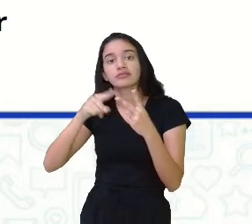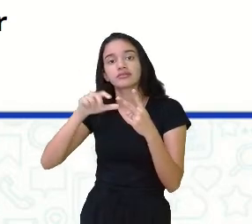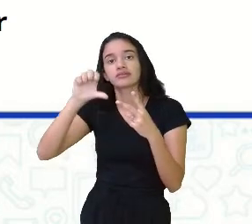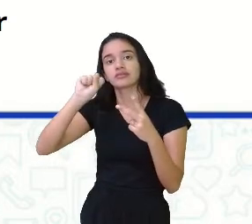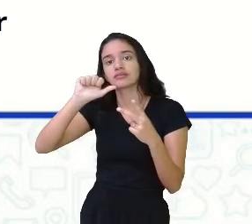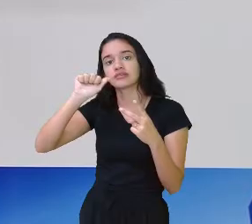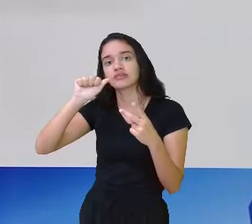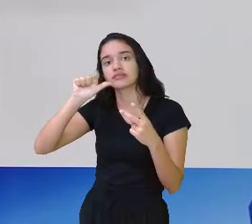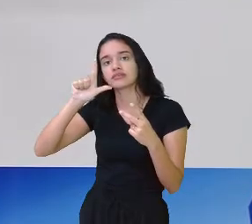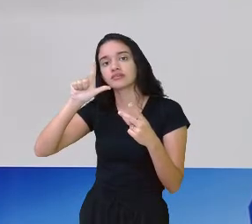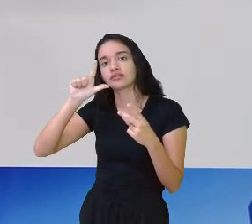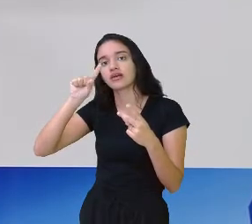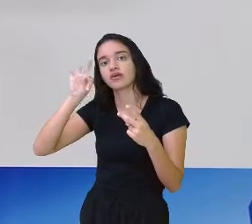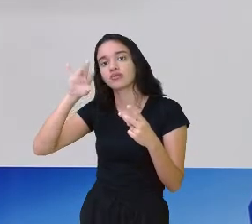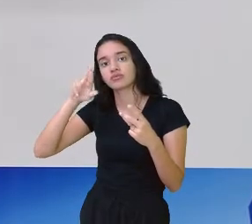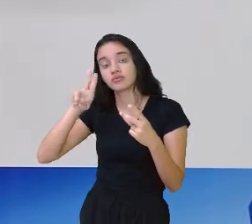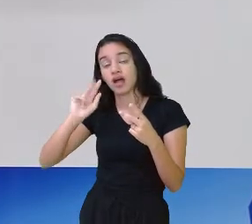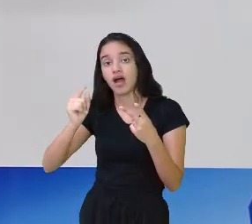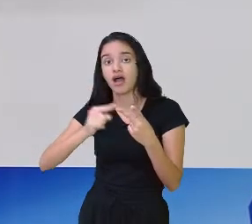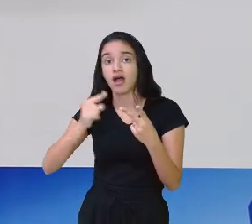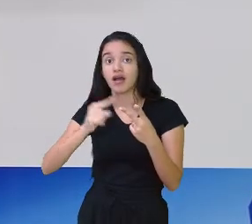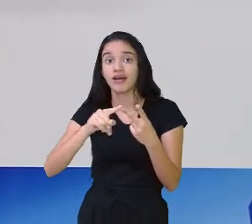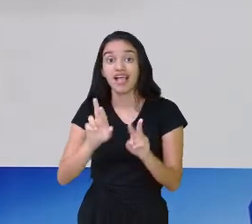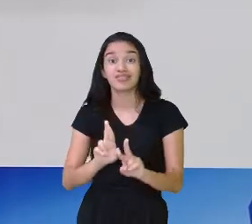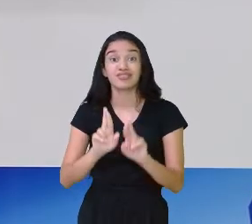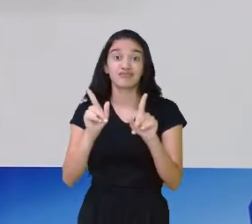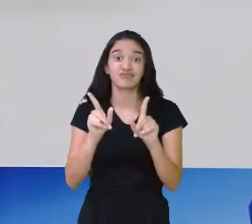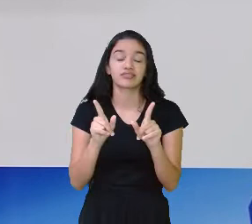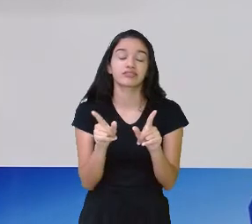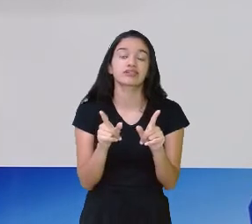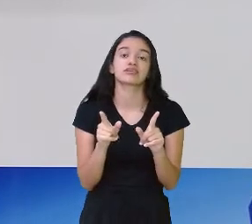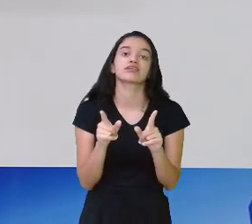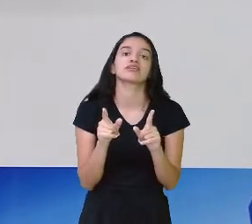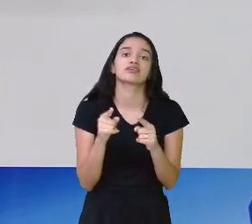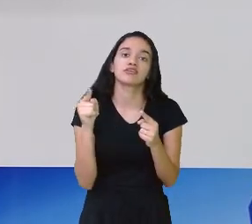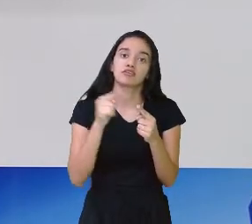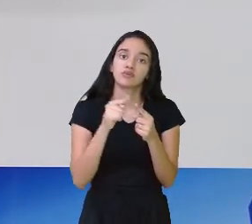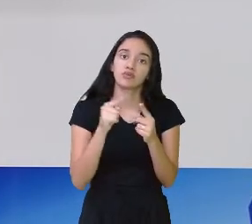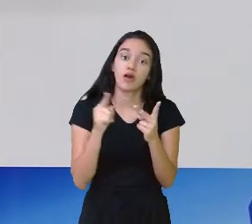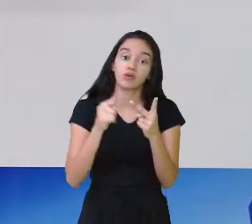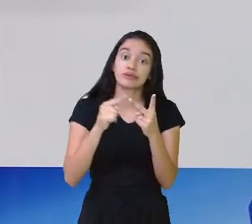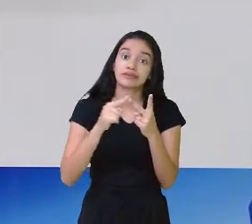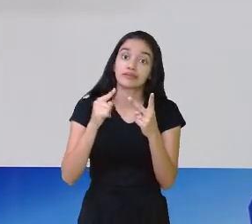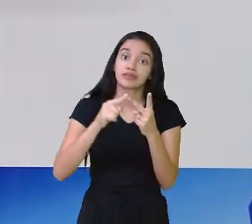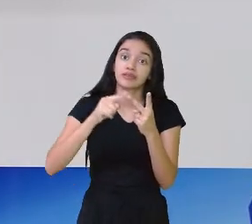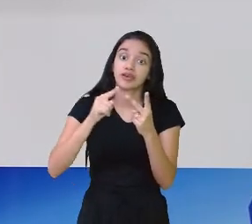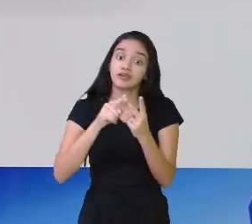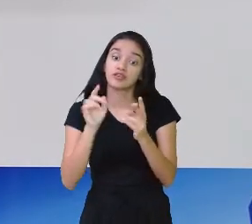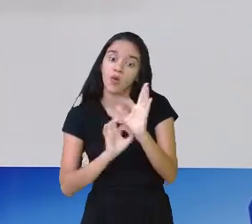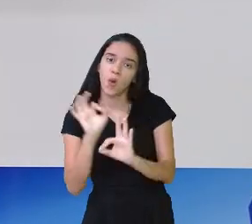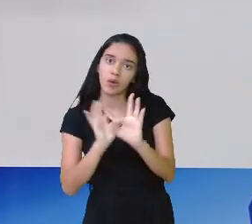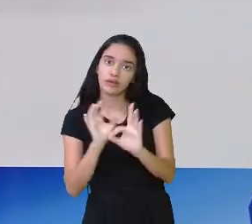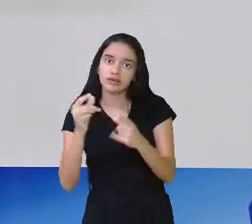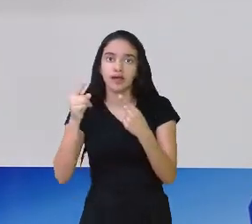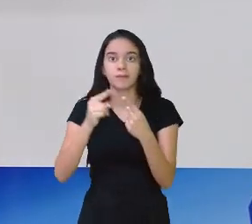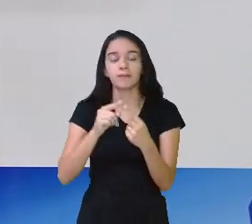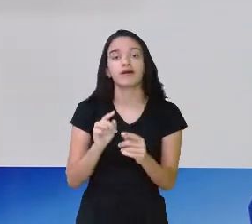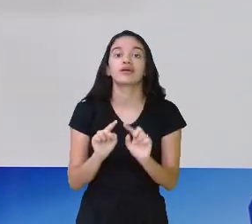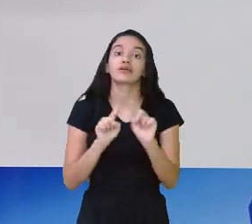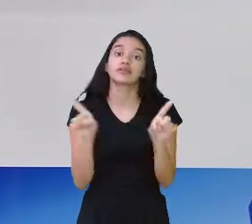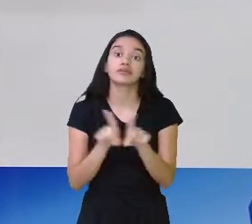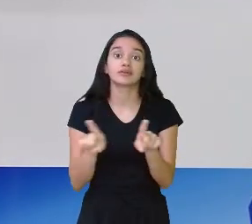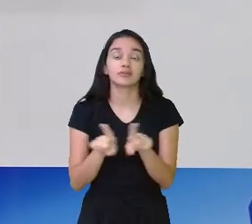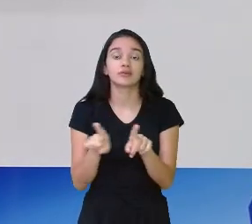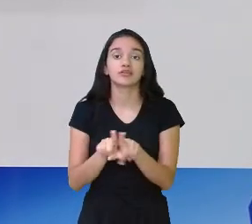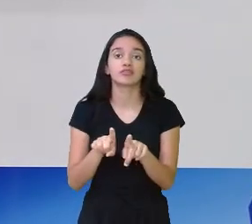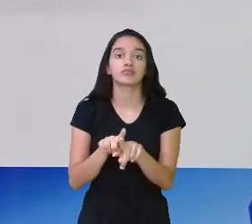gente pula e pode cair no mesmo lugar. E quando a gente salta, a gente se move, se projeta, exatamente. Girar,